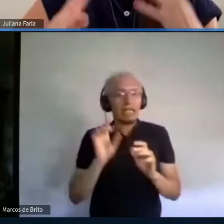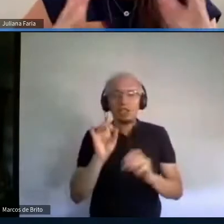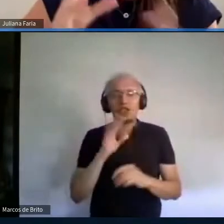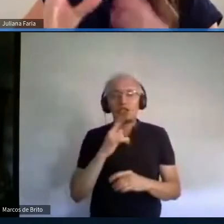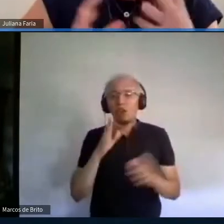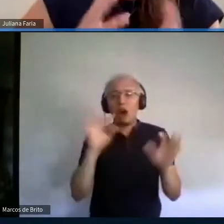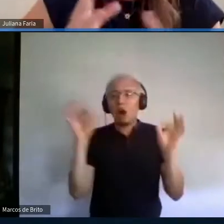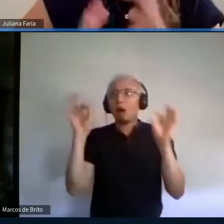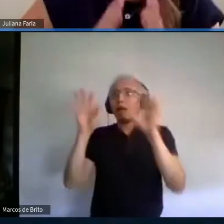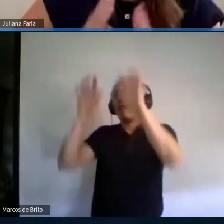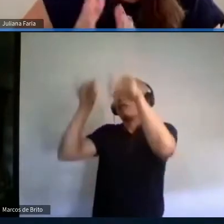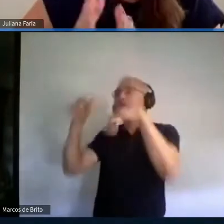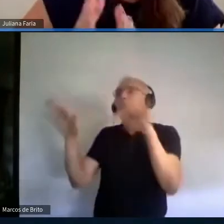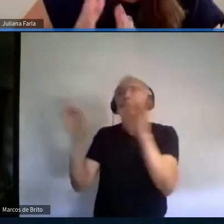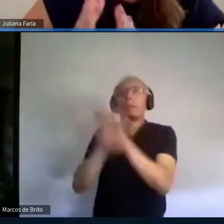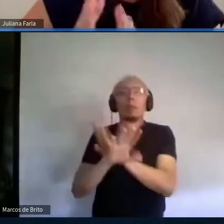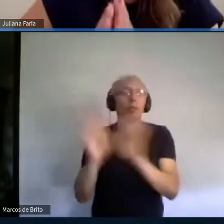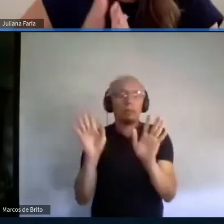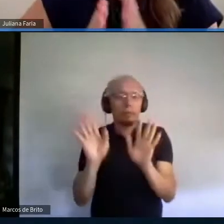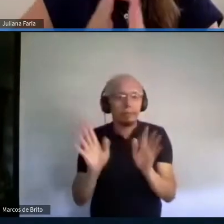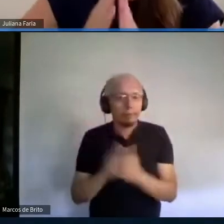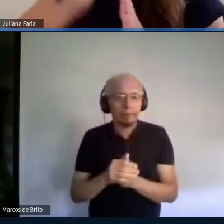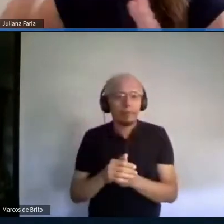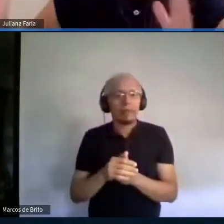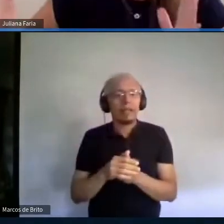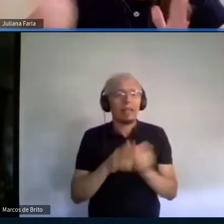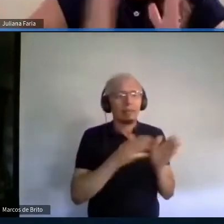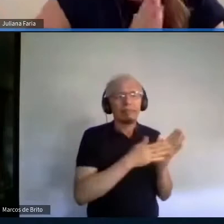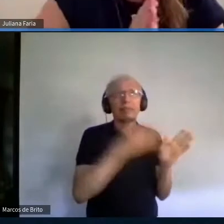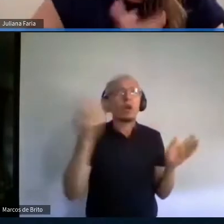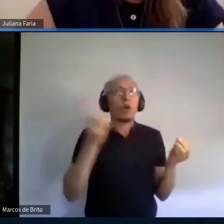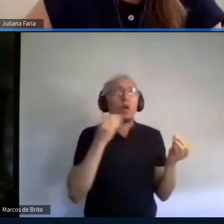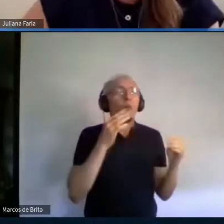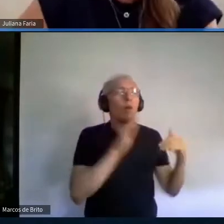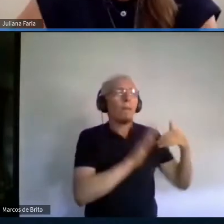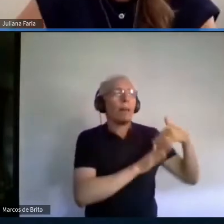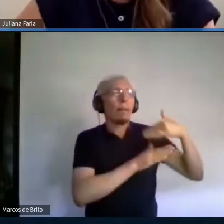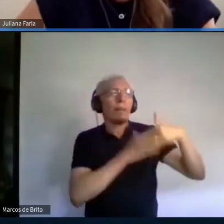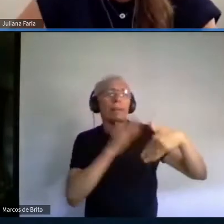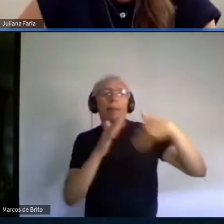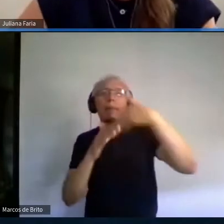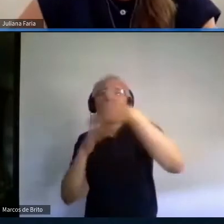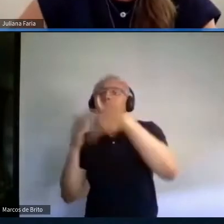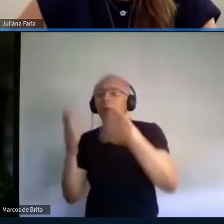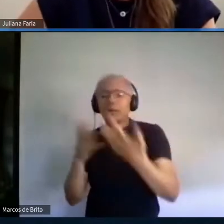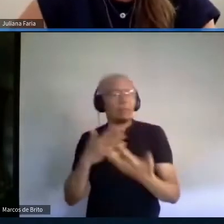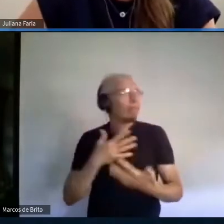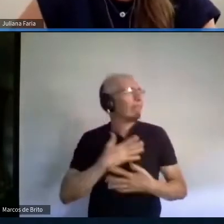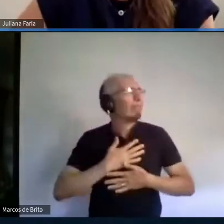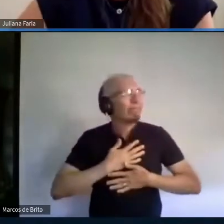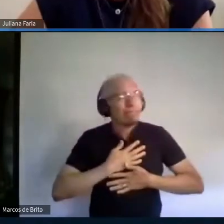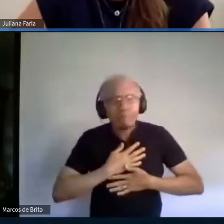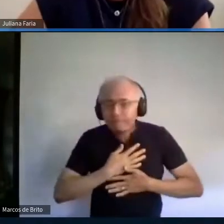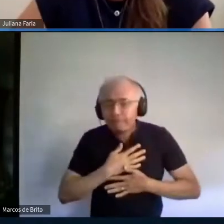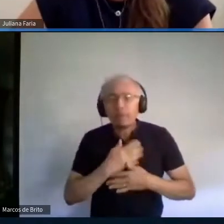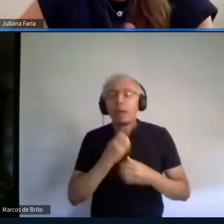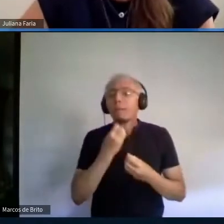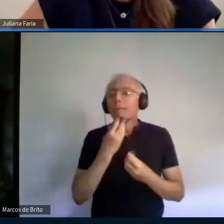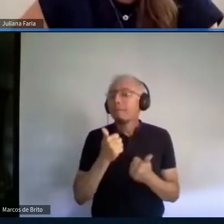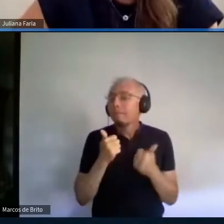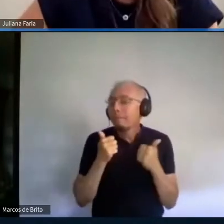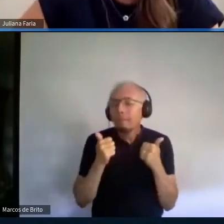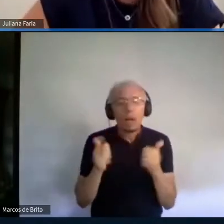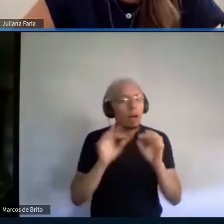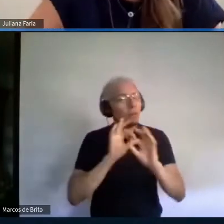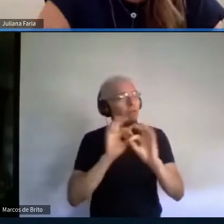final, meio assim, às vezes, sem entender qual foi o processo. Eu gostei muito dessa experiência de participar na qualificação